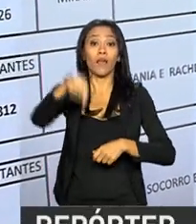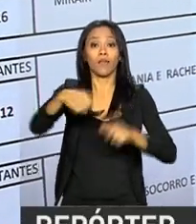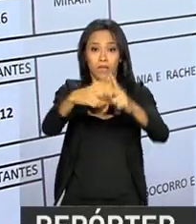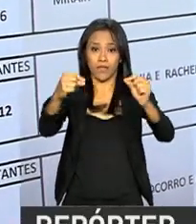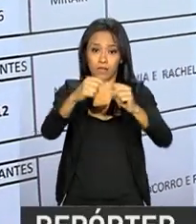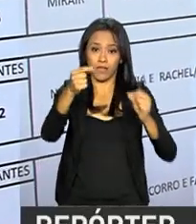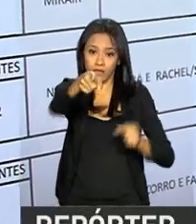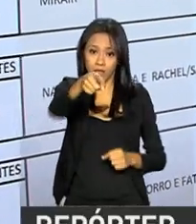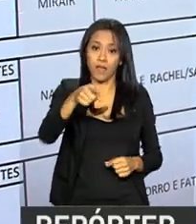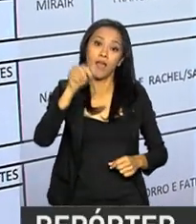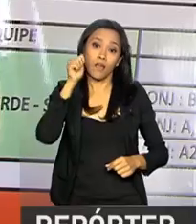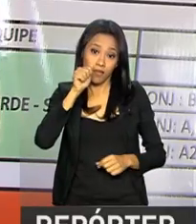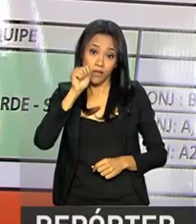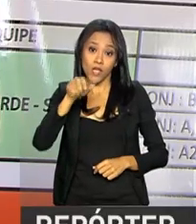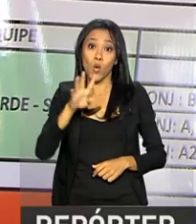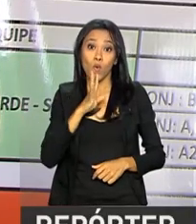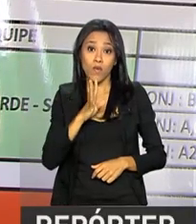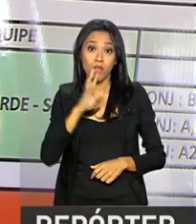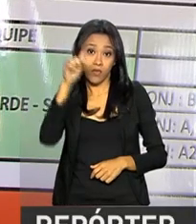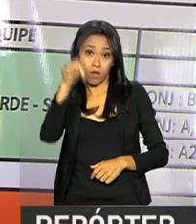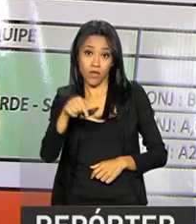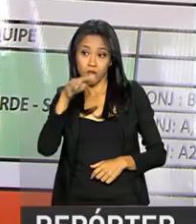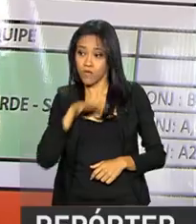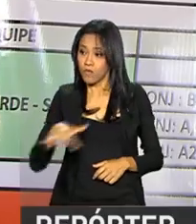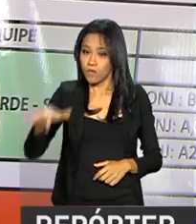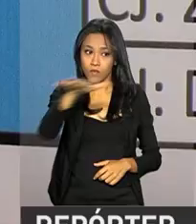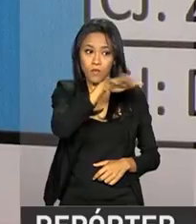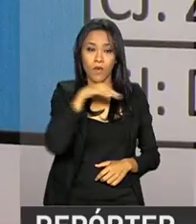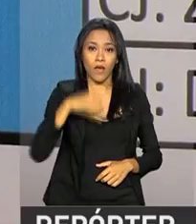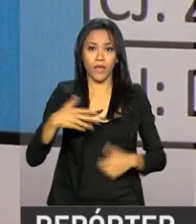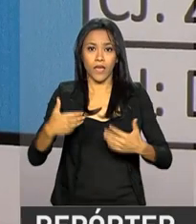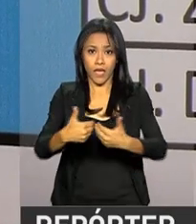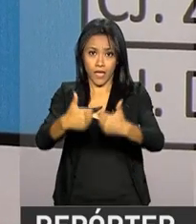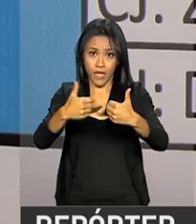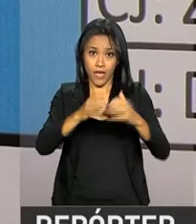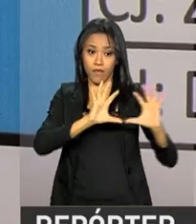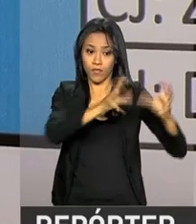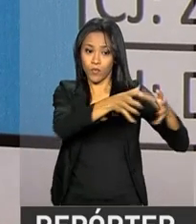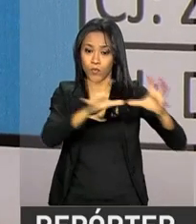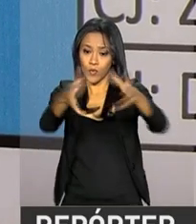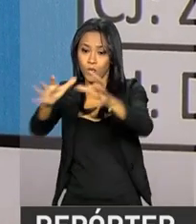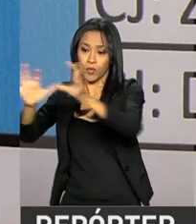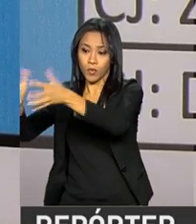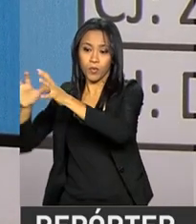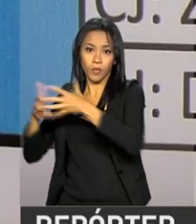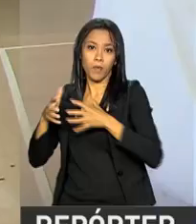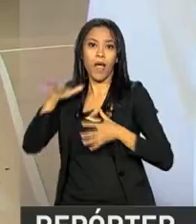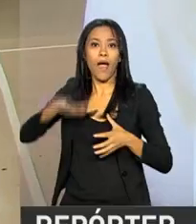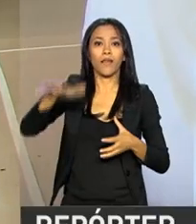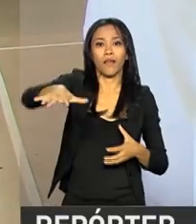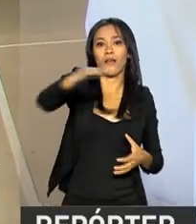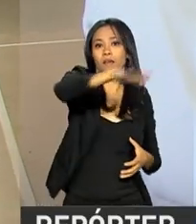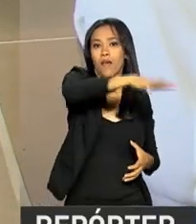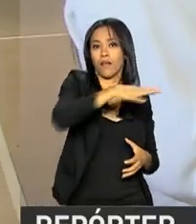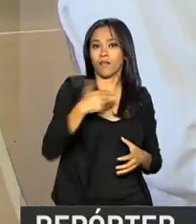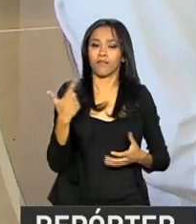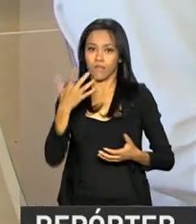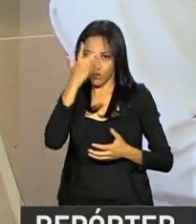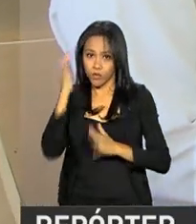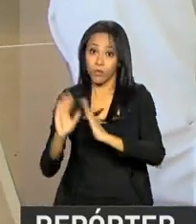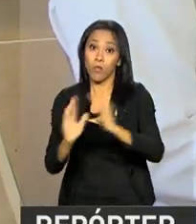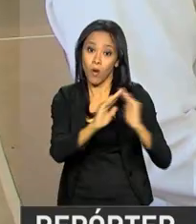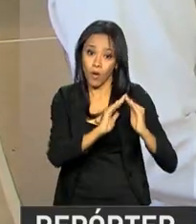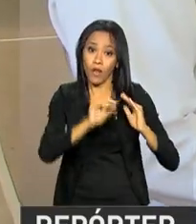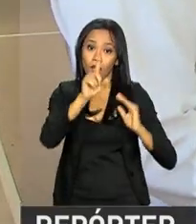da unidade aqui os pacientes são divididos por equipes de acordo com a área dos moradores a tela é